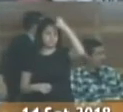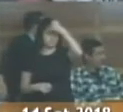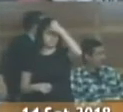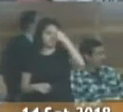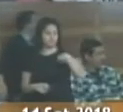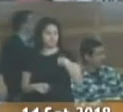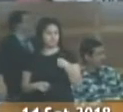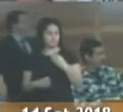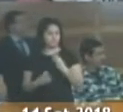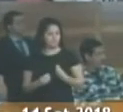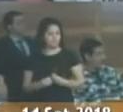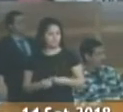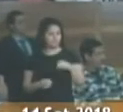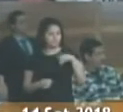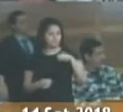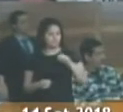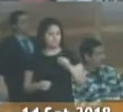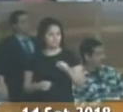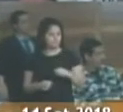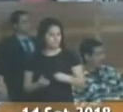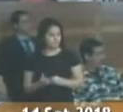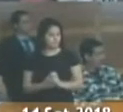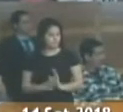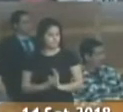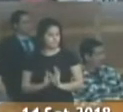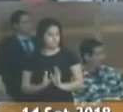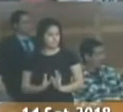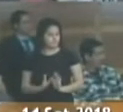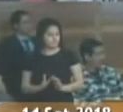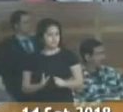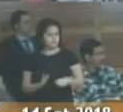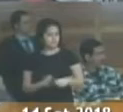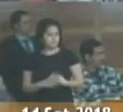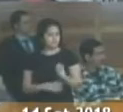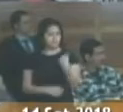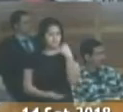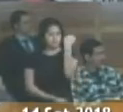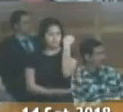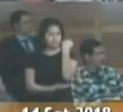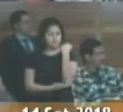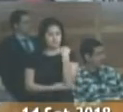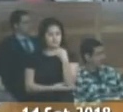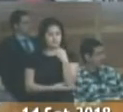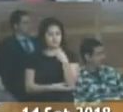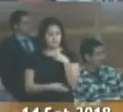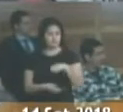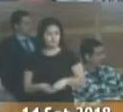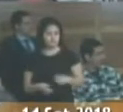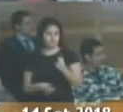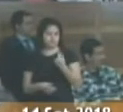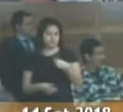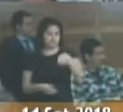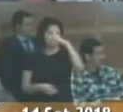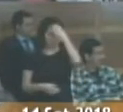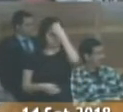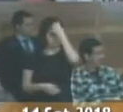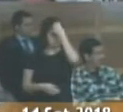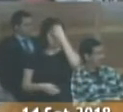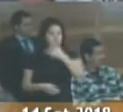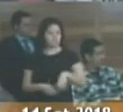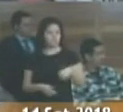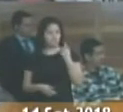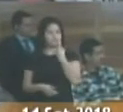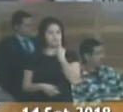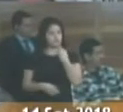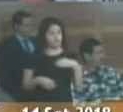muito novo, mas Angra, o nosso principal pilar da economia na nossa cidade foi a pesca. E hoje, filho